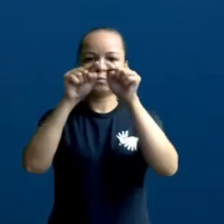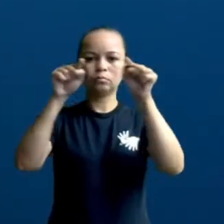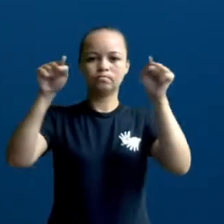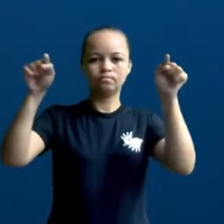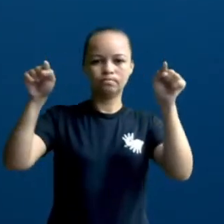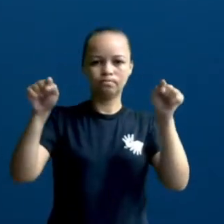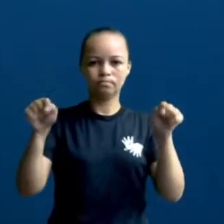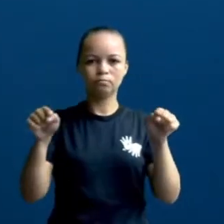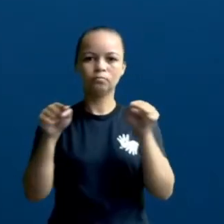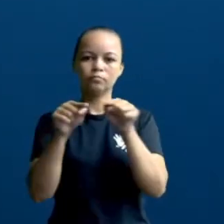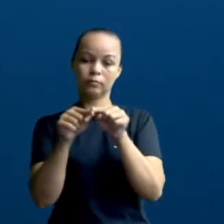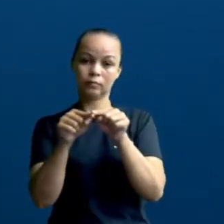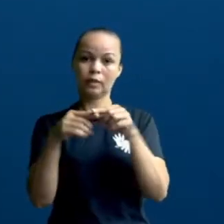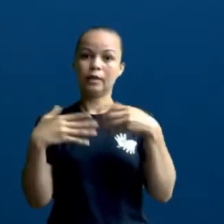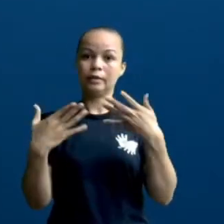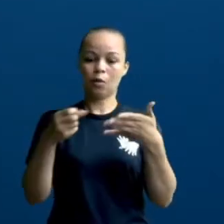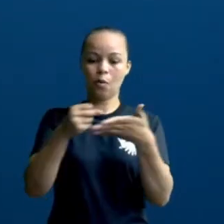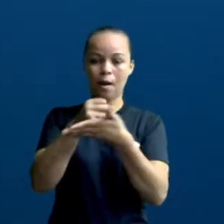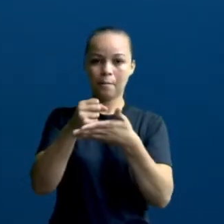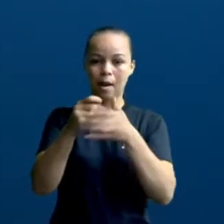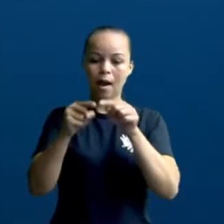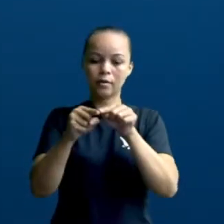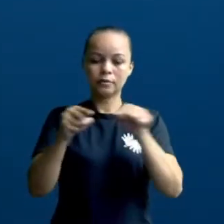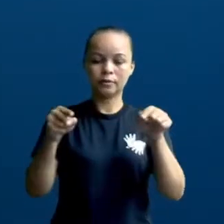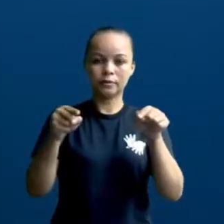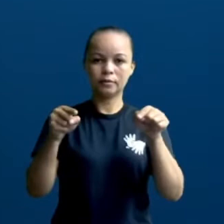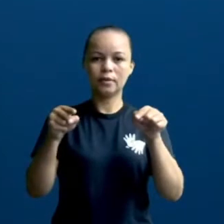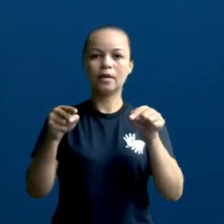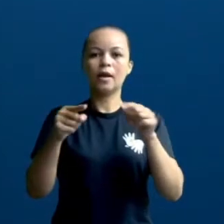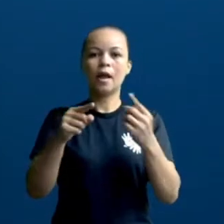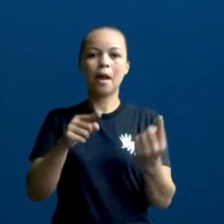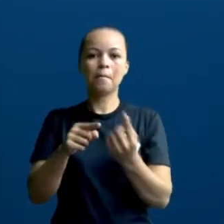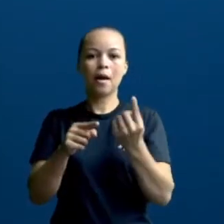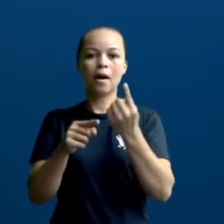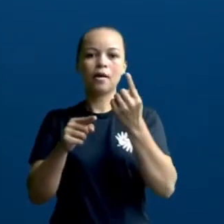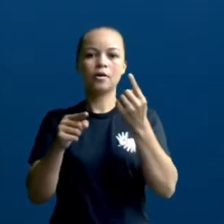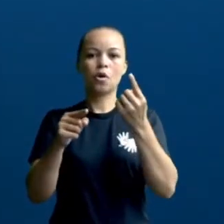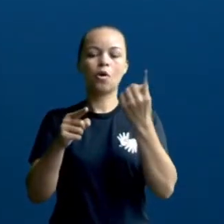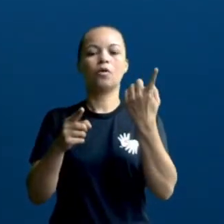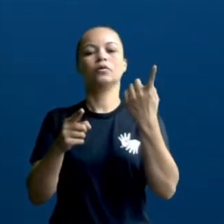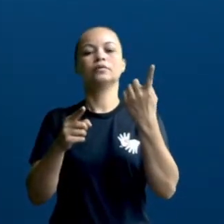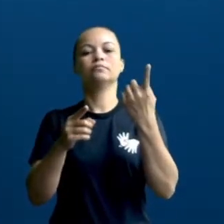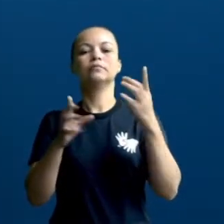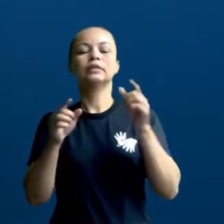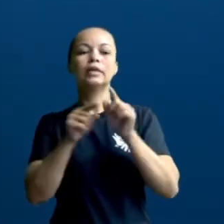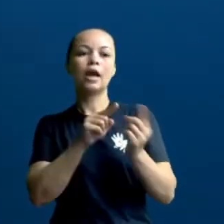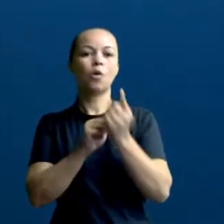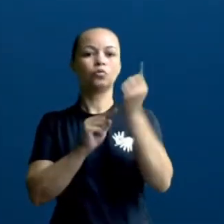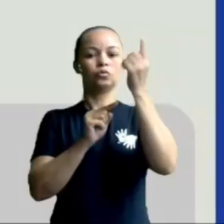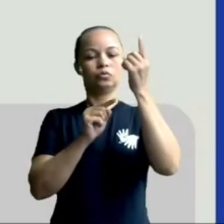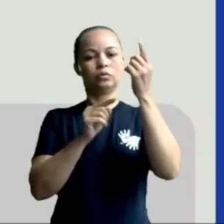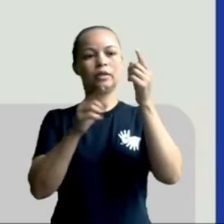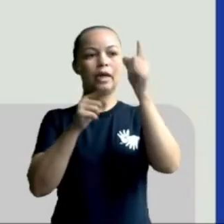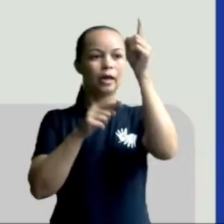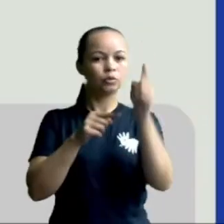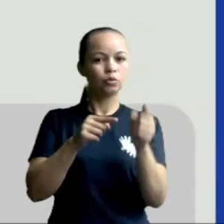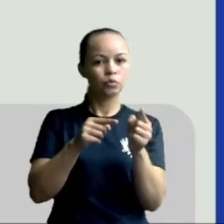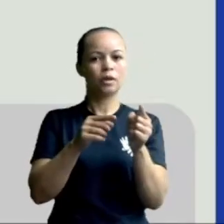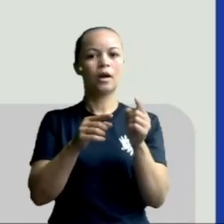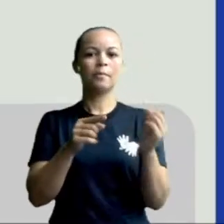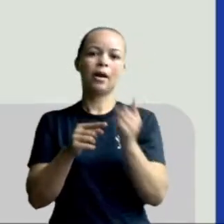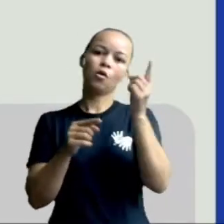a base é maior que a altura, ou a altura é maior que a base, tá